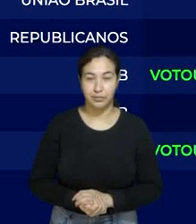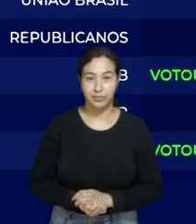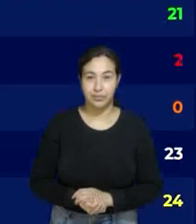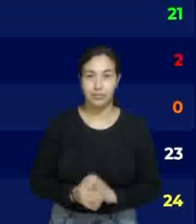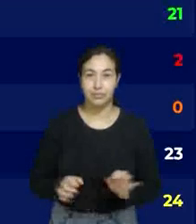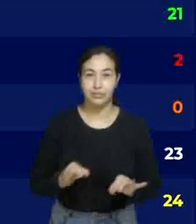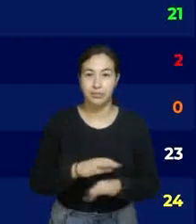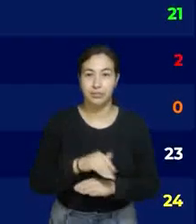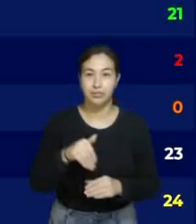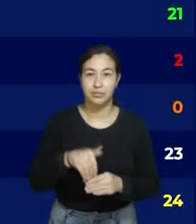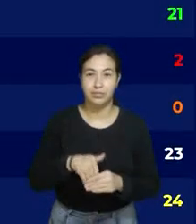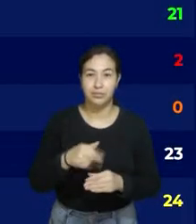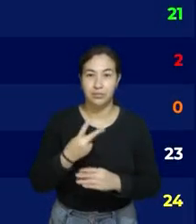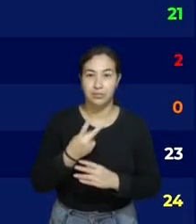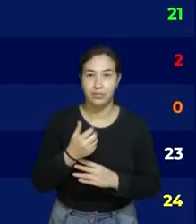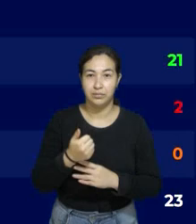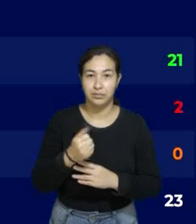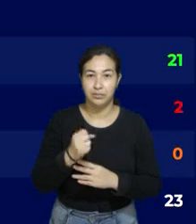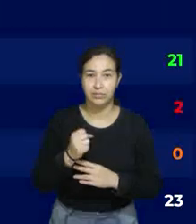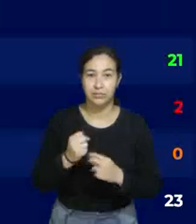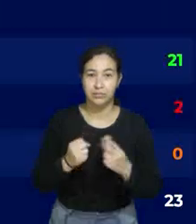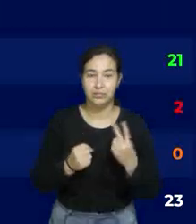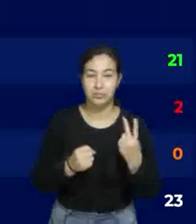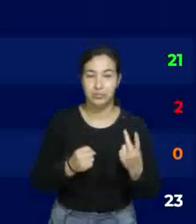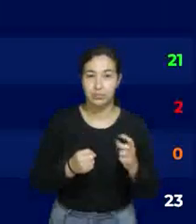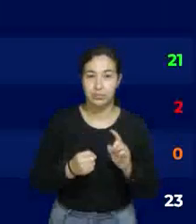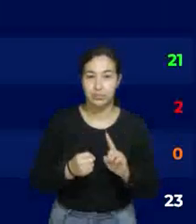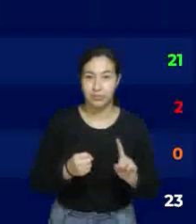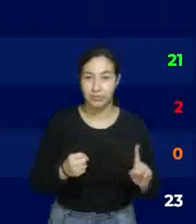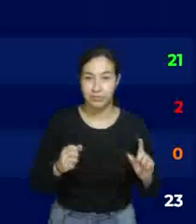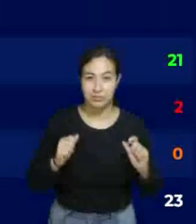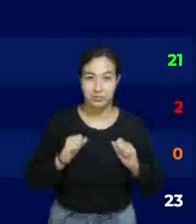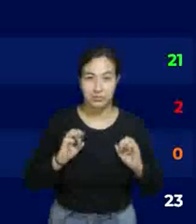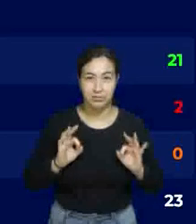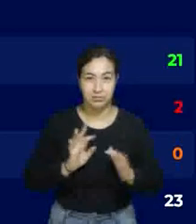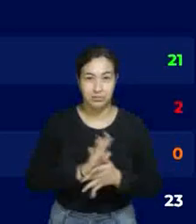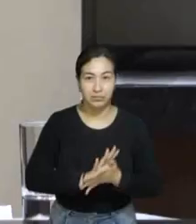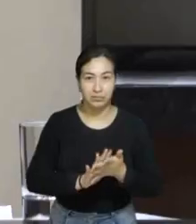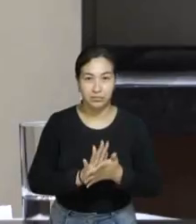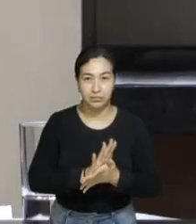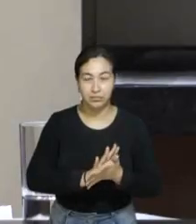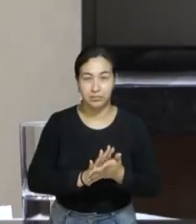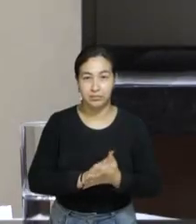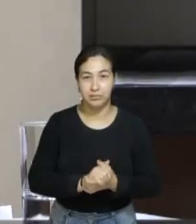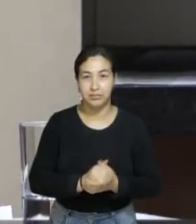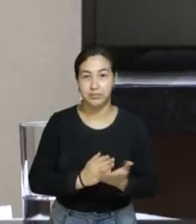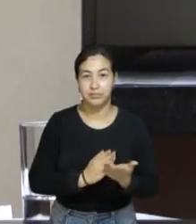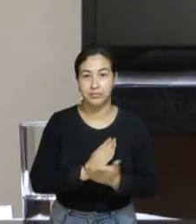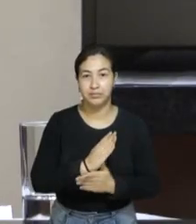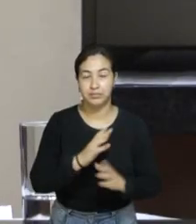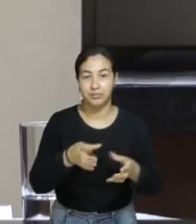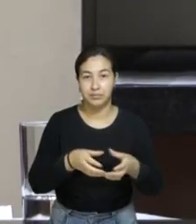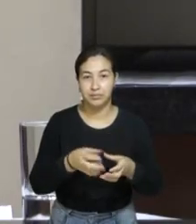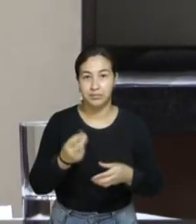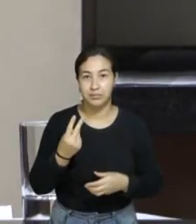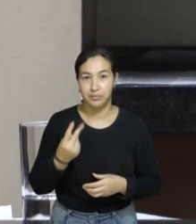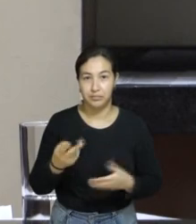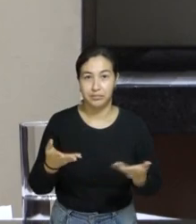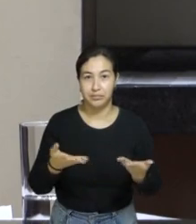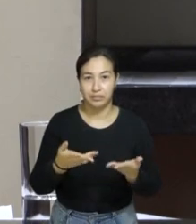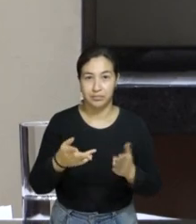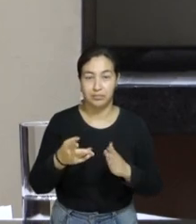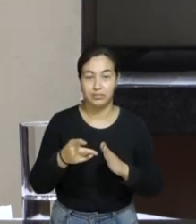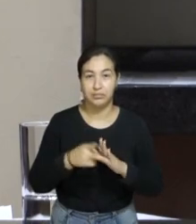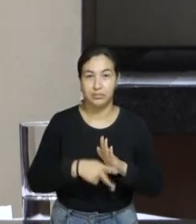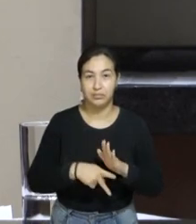Encerrada a votação, 21 votos sim, 2 votos não, nenhuma abstenção. Está aprovada em segundo turno. Esta presidência encerra a